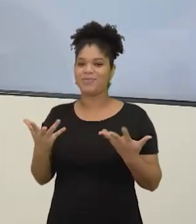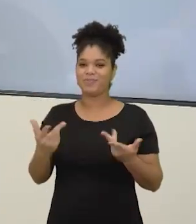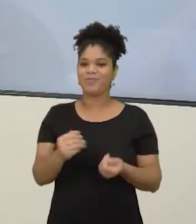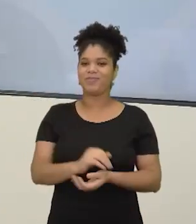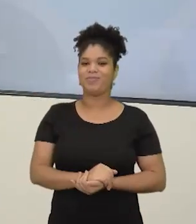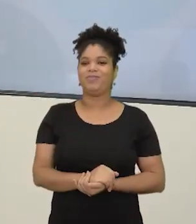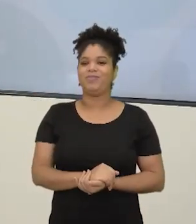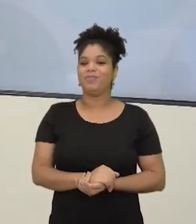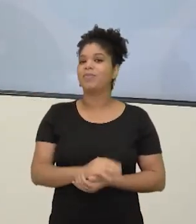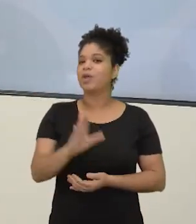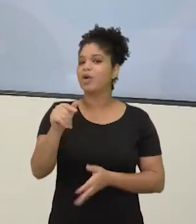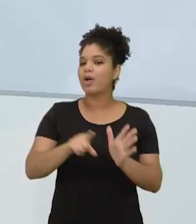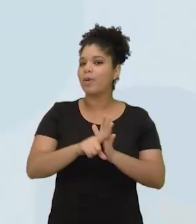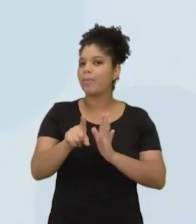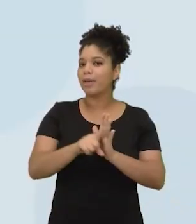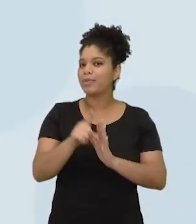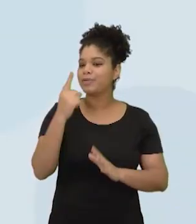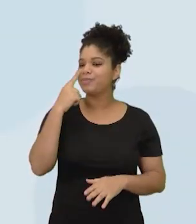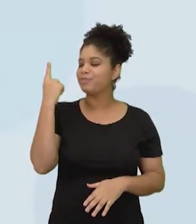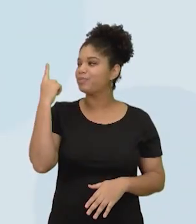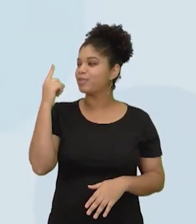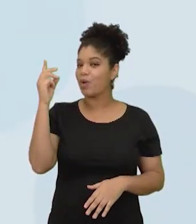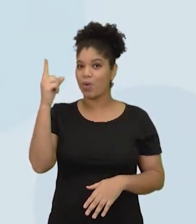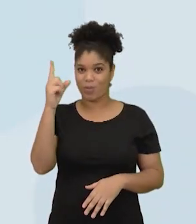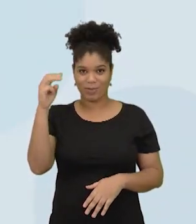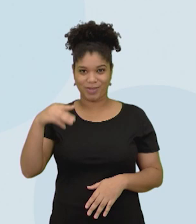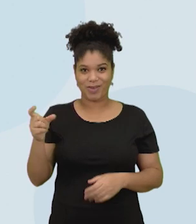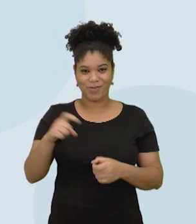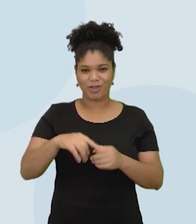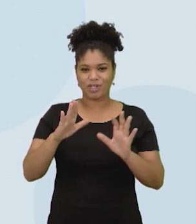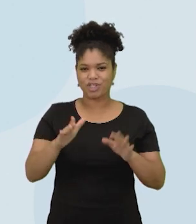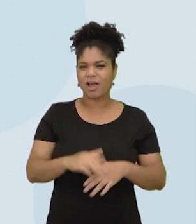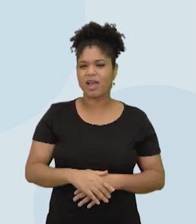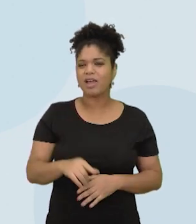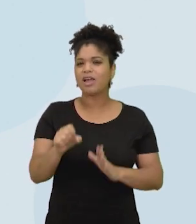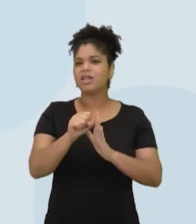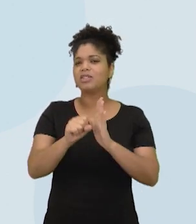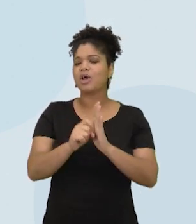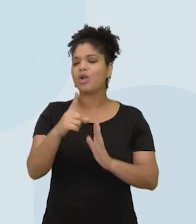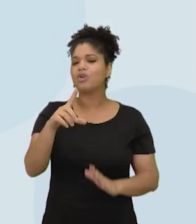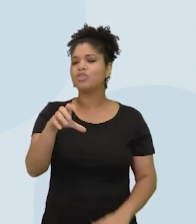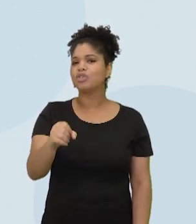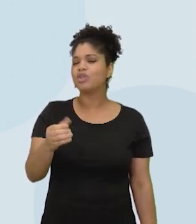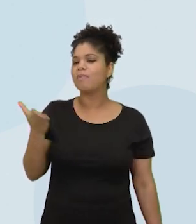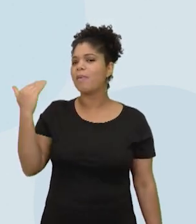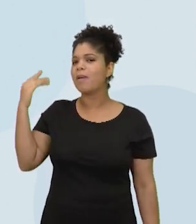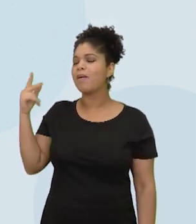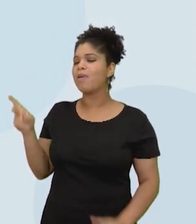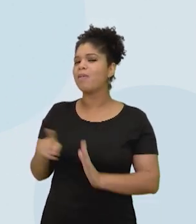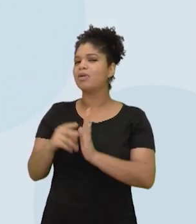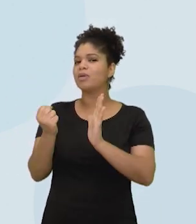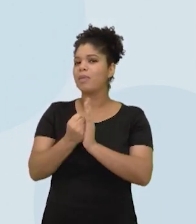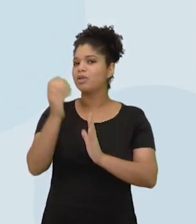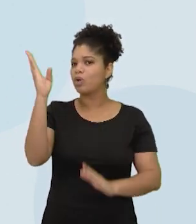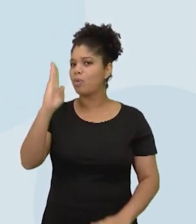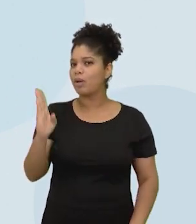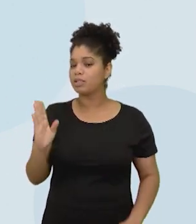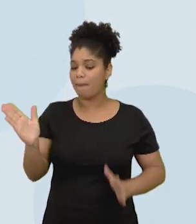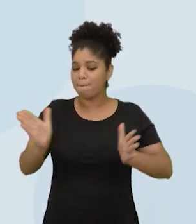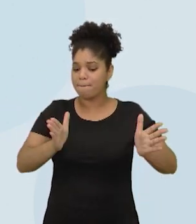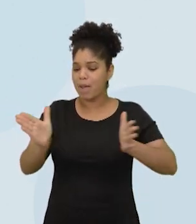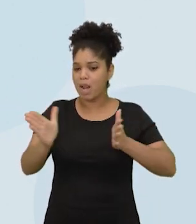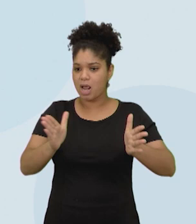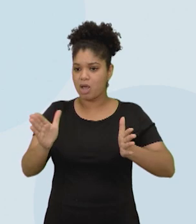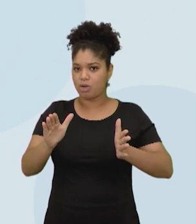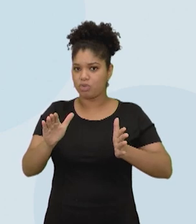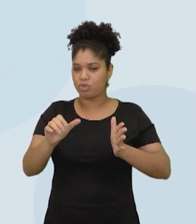aí para vocês uma pergunta na tela, 1 minuto, já voltamos. Como foi o século XIX na história do Brasil? O século, vou esquecer